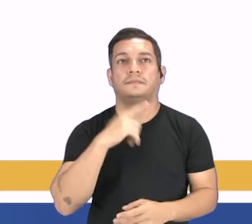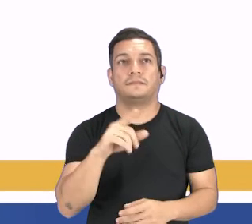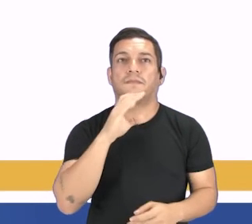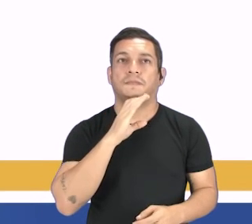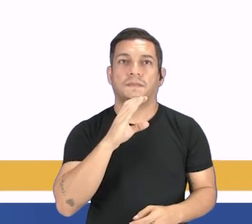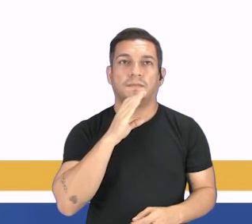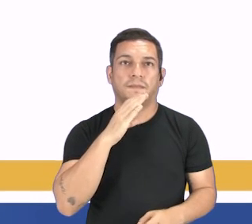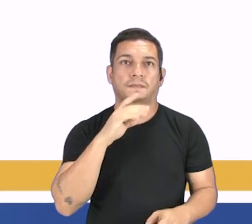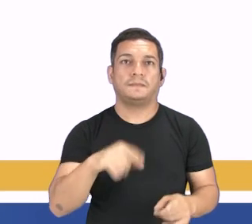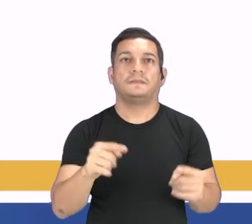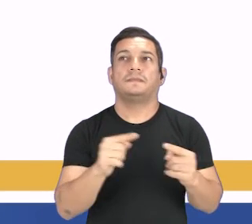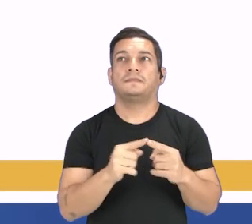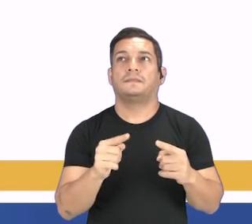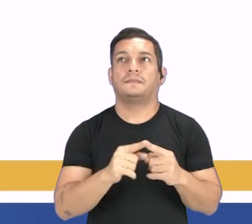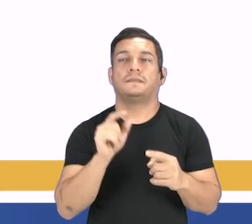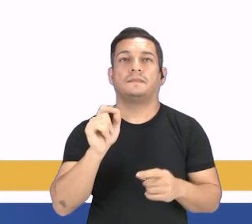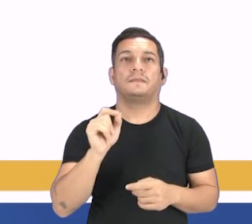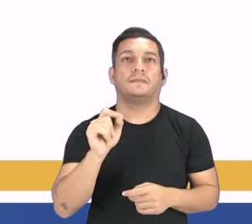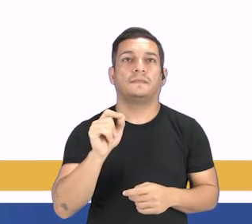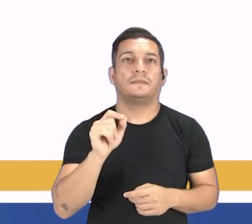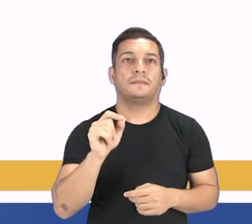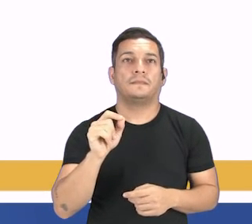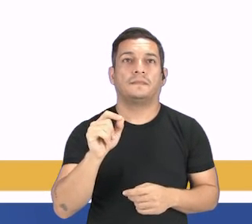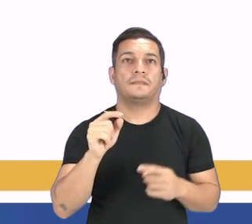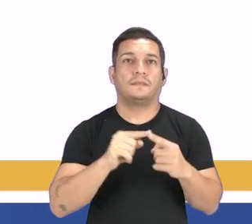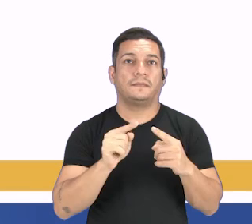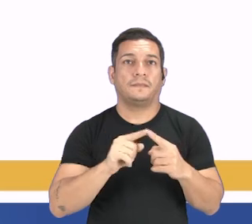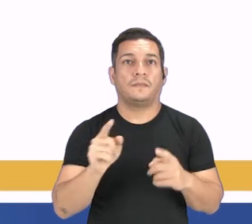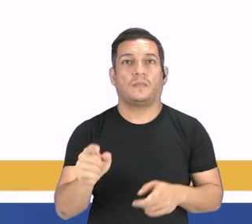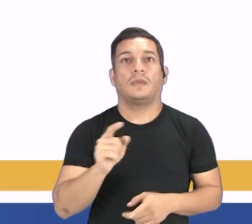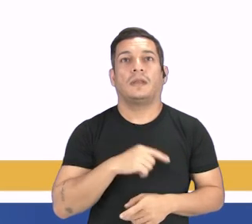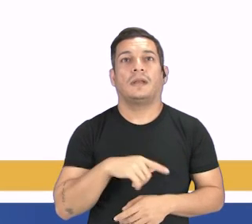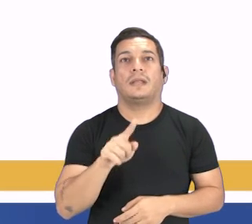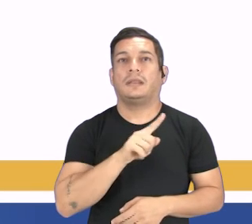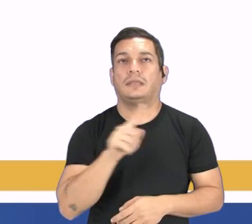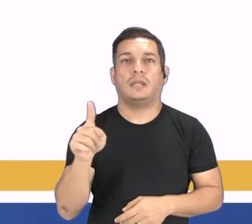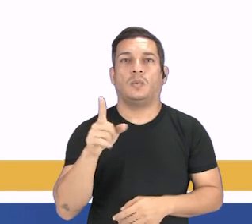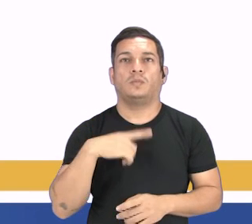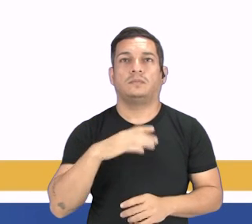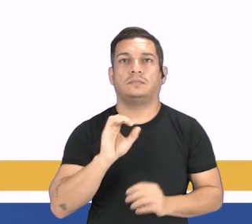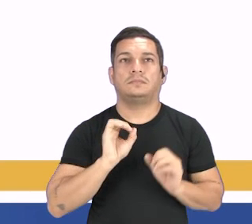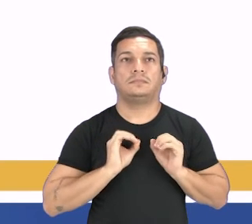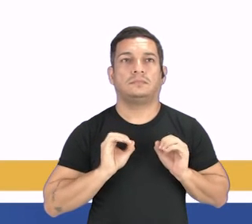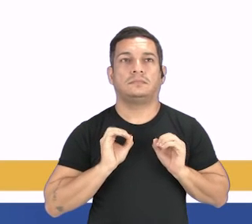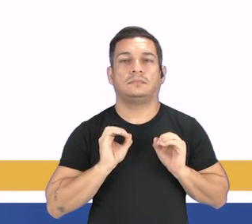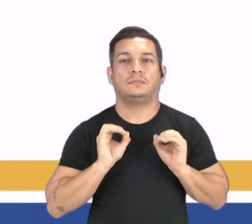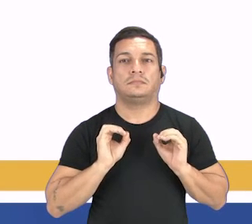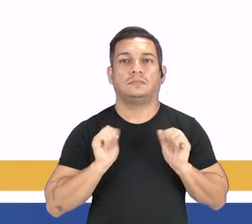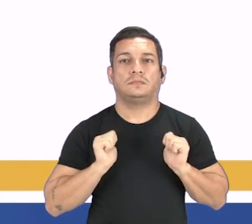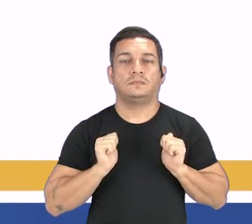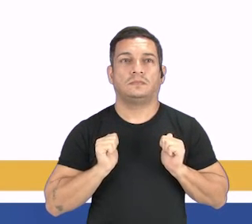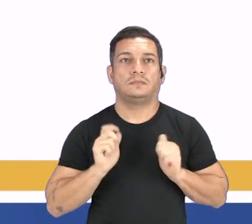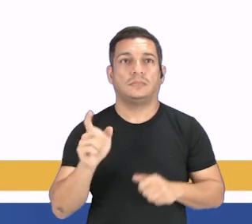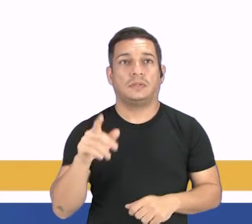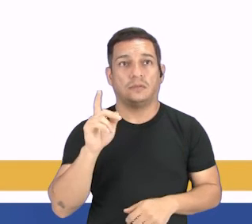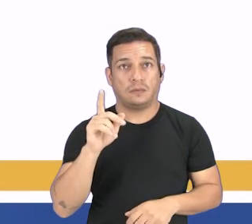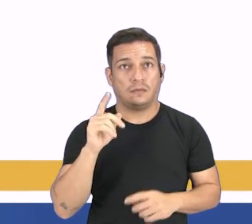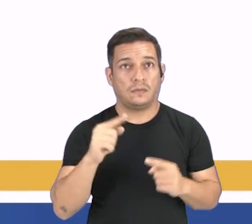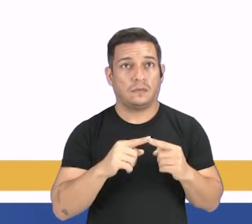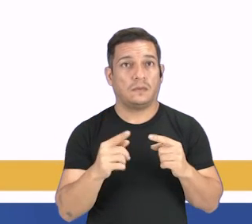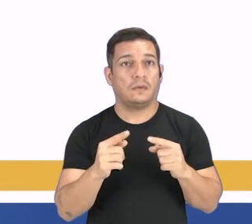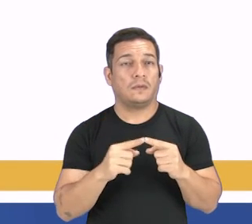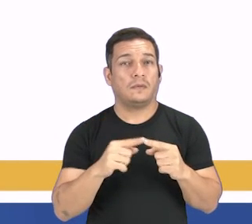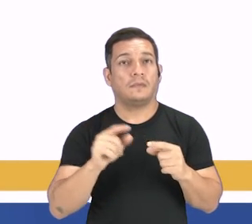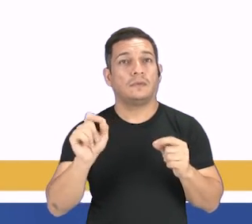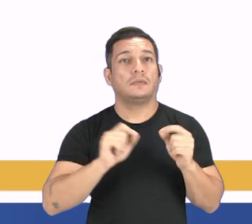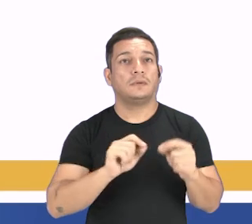para alcançar conhecimento científico é compatível com a negação de sua neutralidade em relação